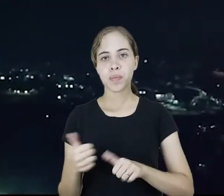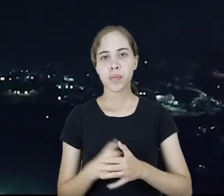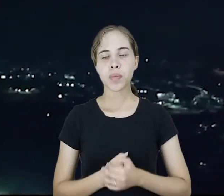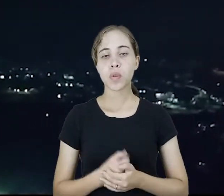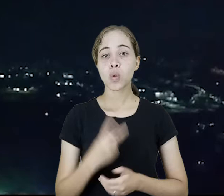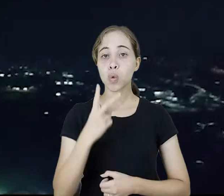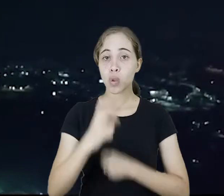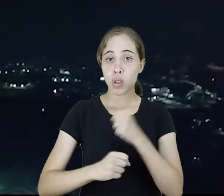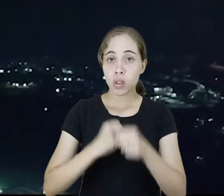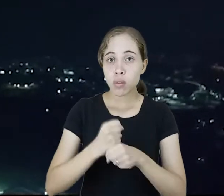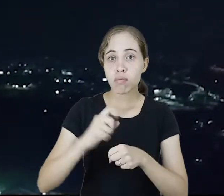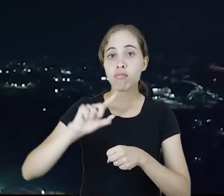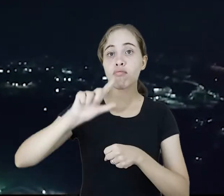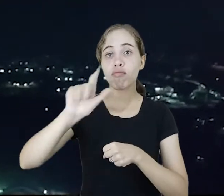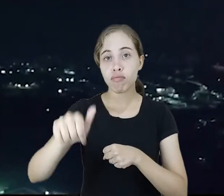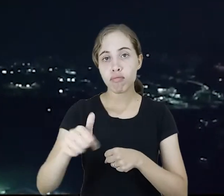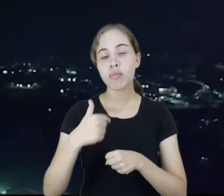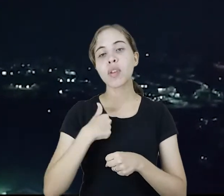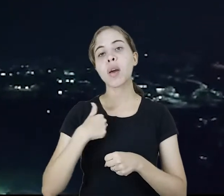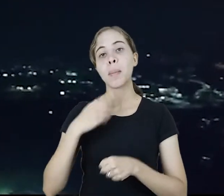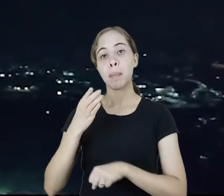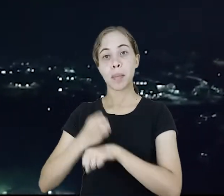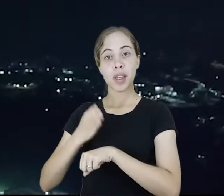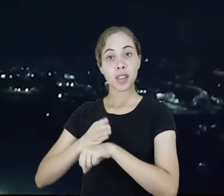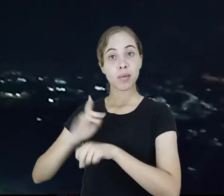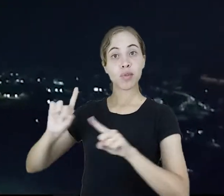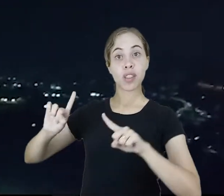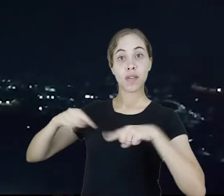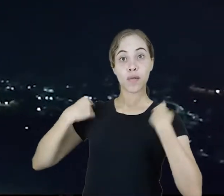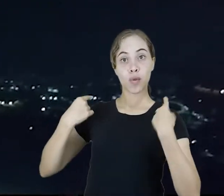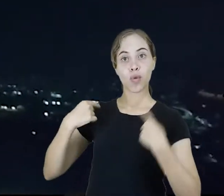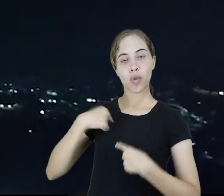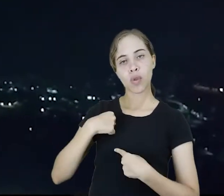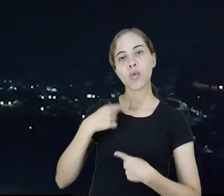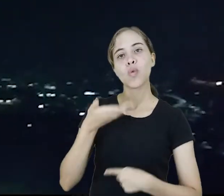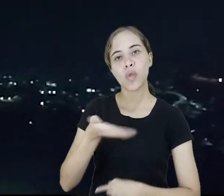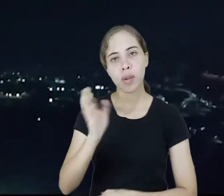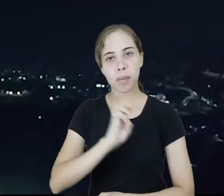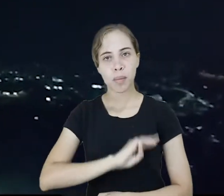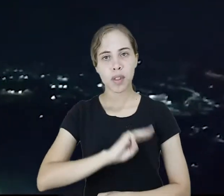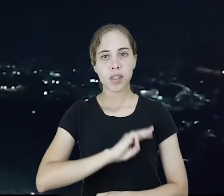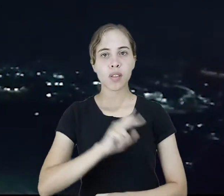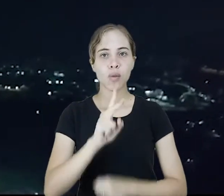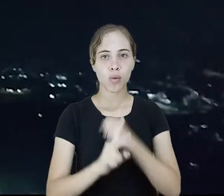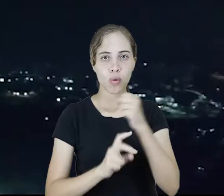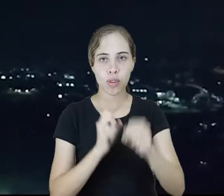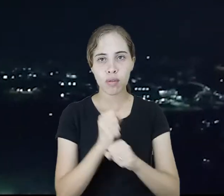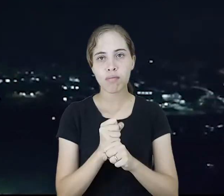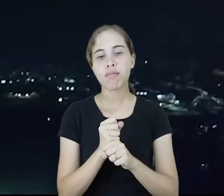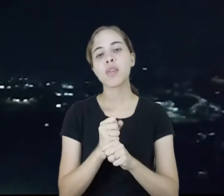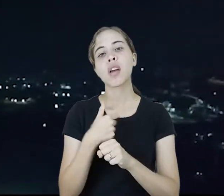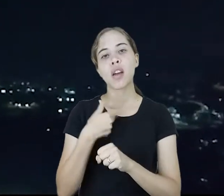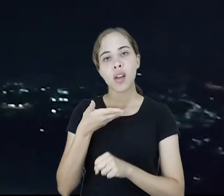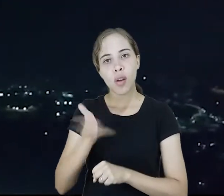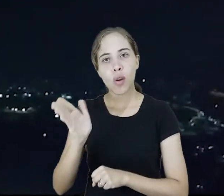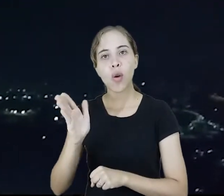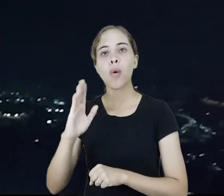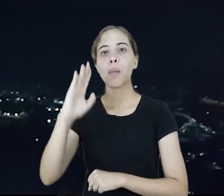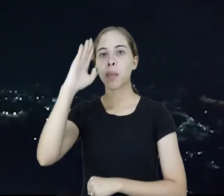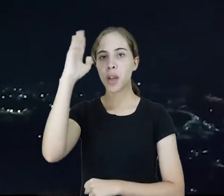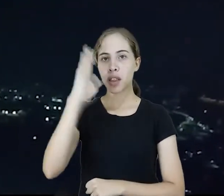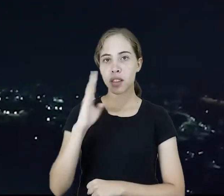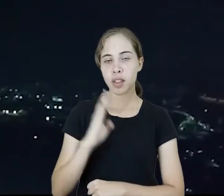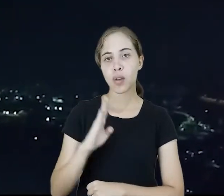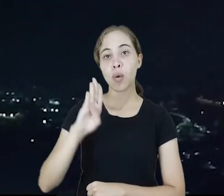anos depois fui desafiado pelo meu bispo a servir uma missão em tempo integral. Servi na Missão Brasil, Belo Horizonte